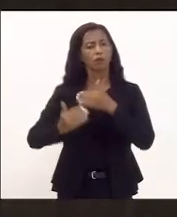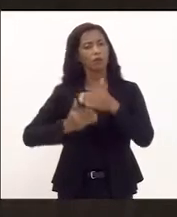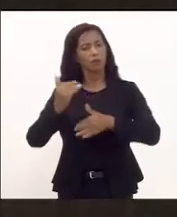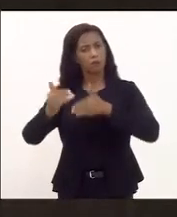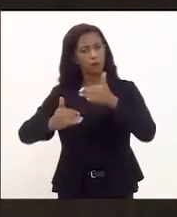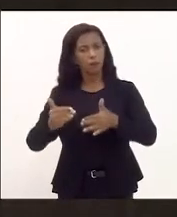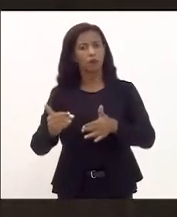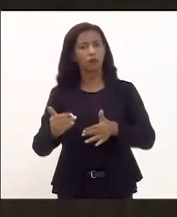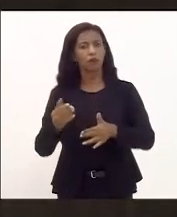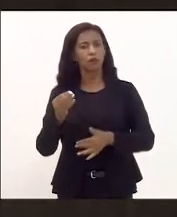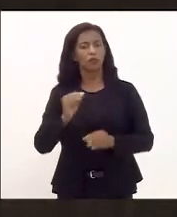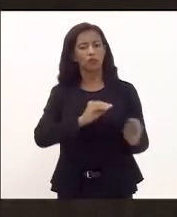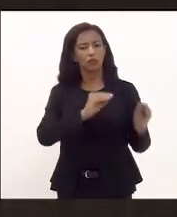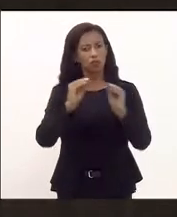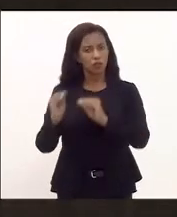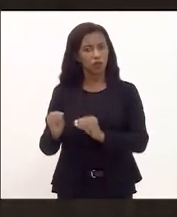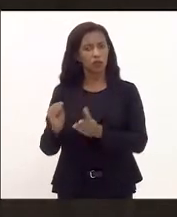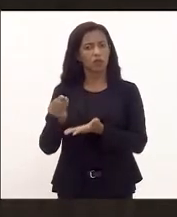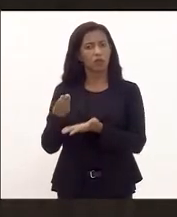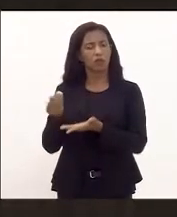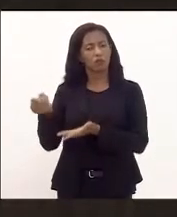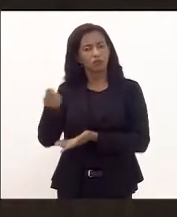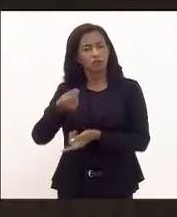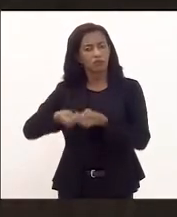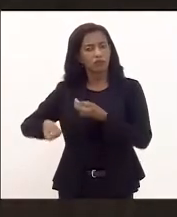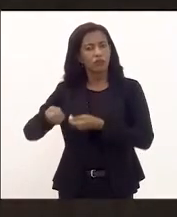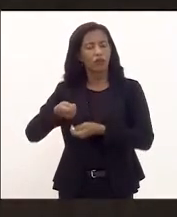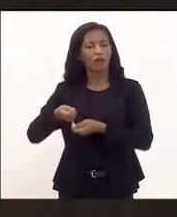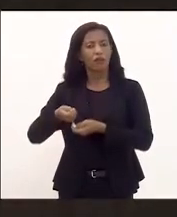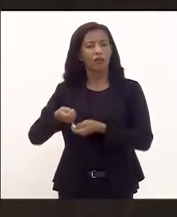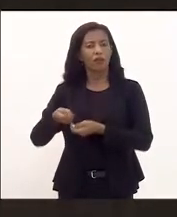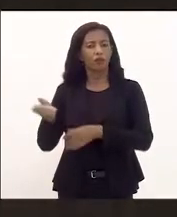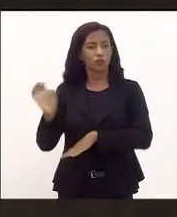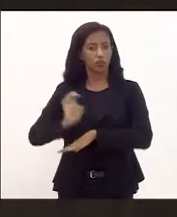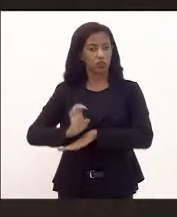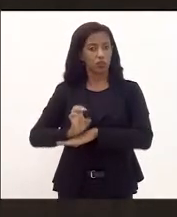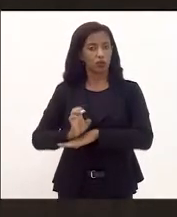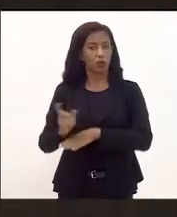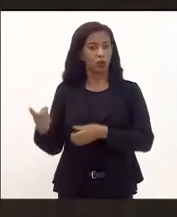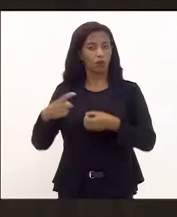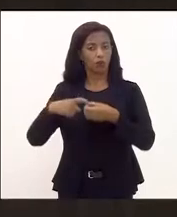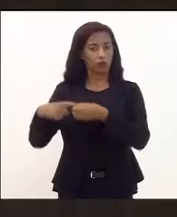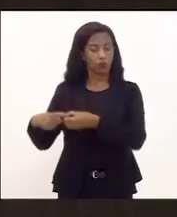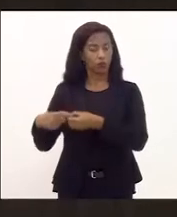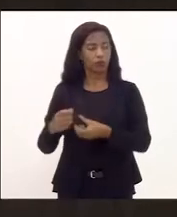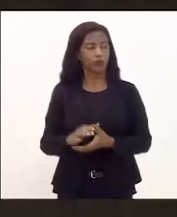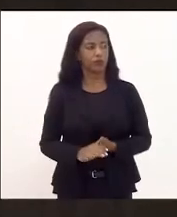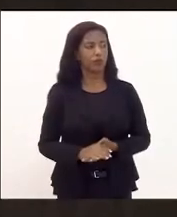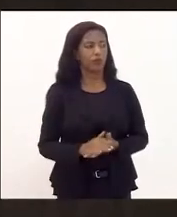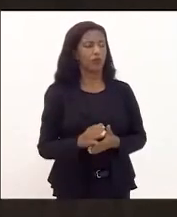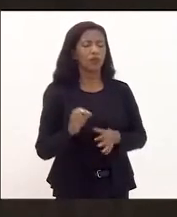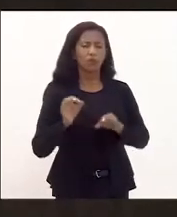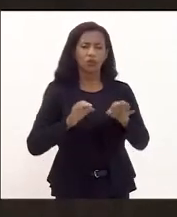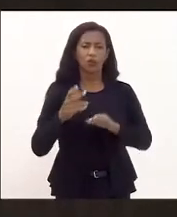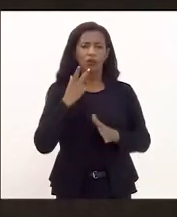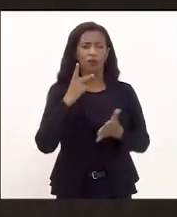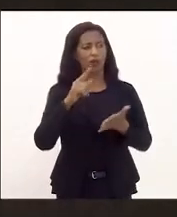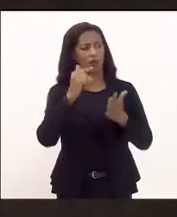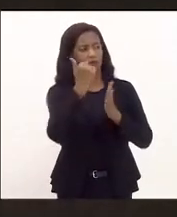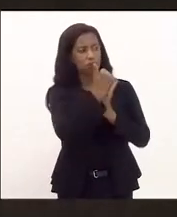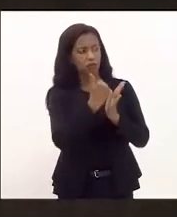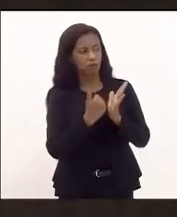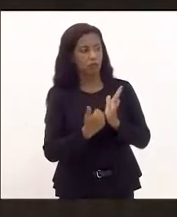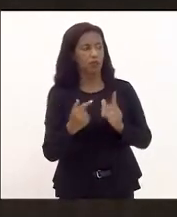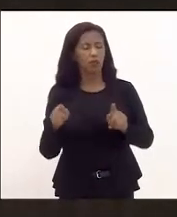processo de transferência de recursos do Poder Executivo Estadual para os entes consorciados. De qualquer maneira, queria ressaltar esses aspectos e,